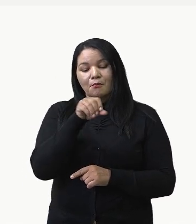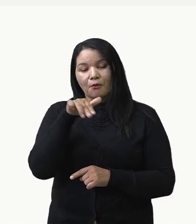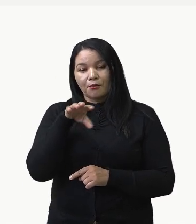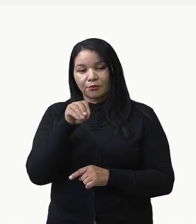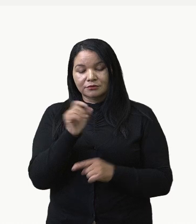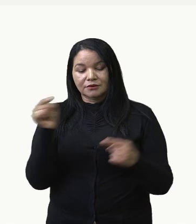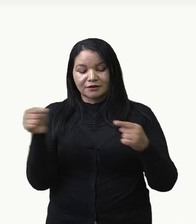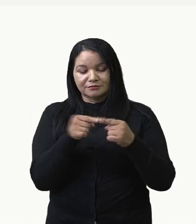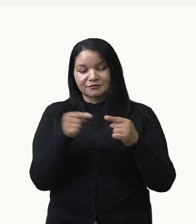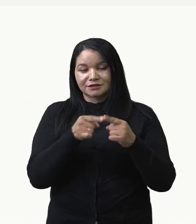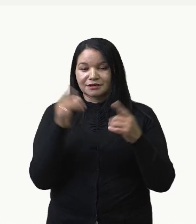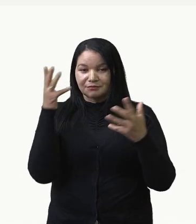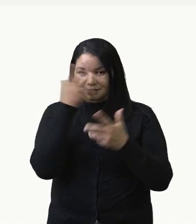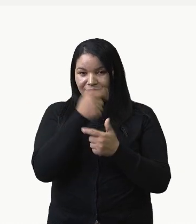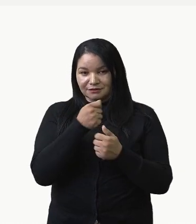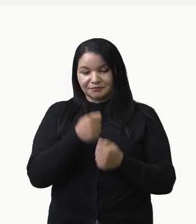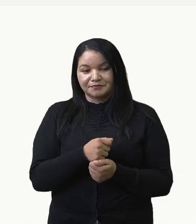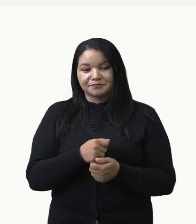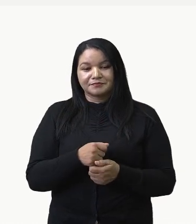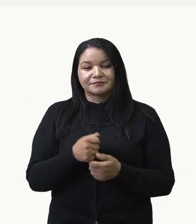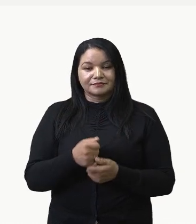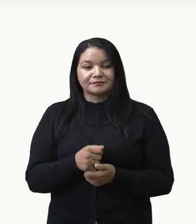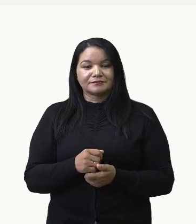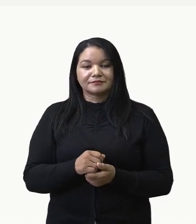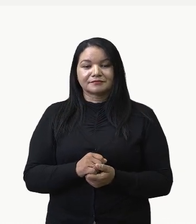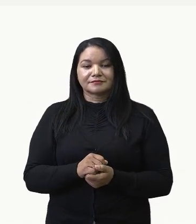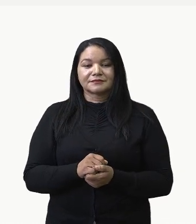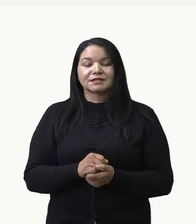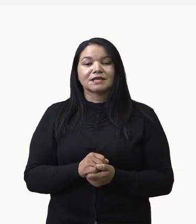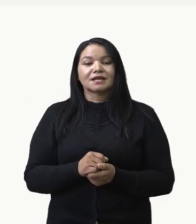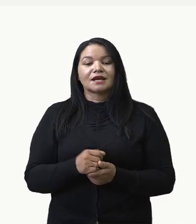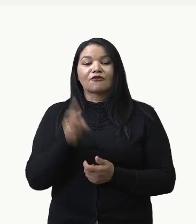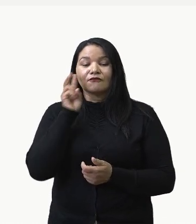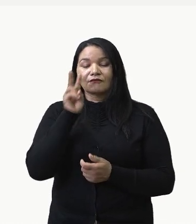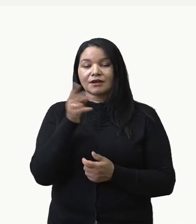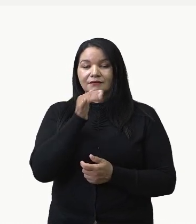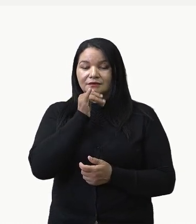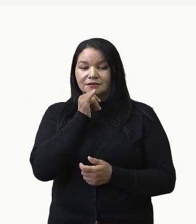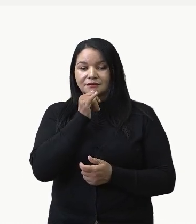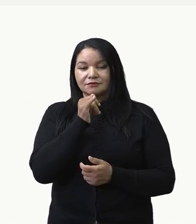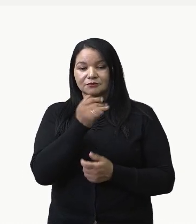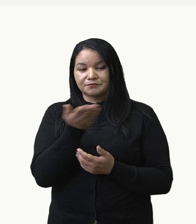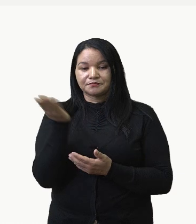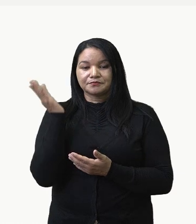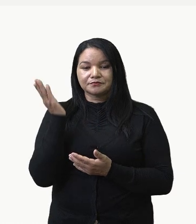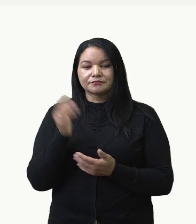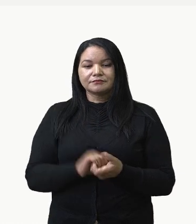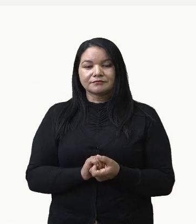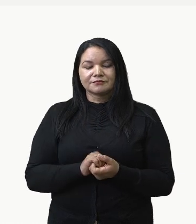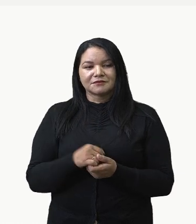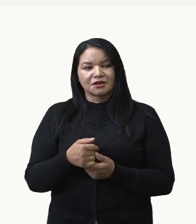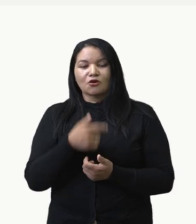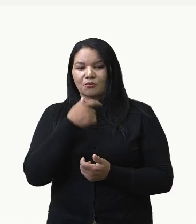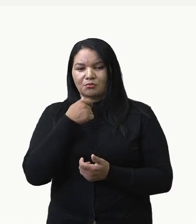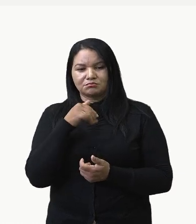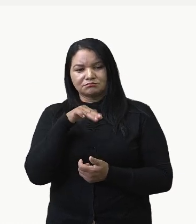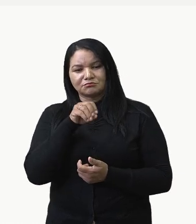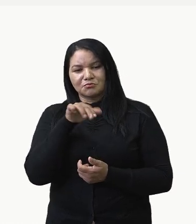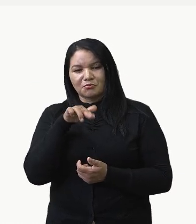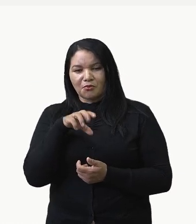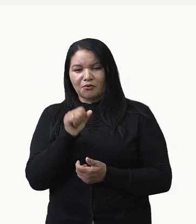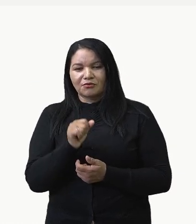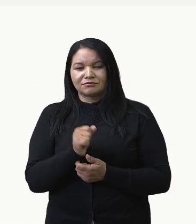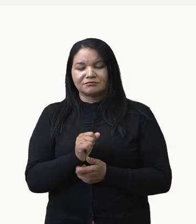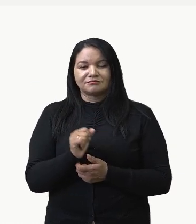para a boniteza a questão de ser Guapo o o exemplo que mono V cada dia que